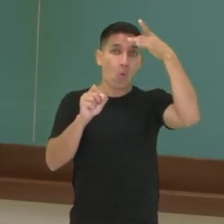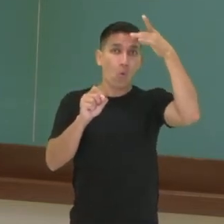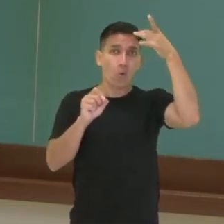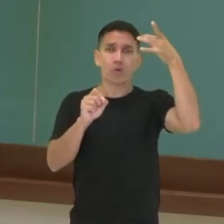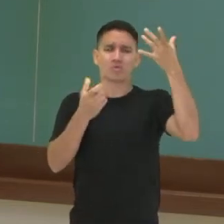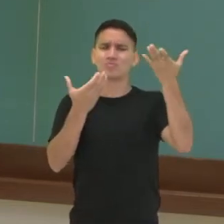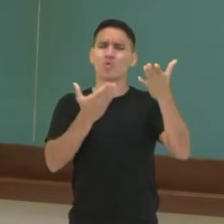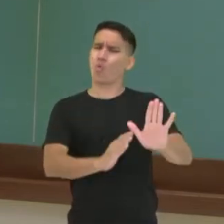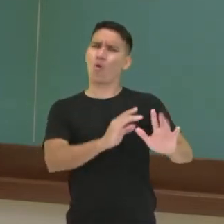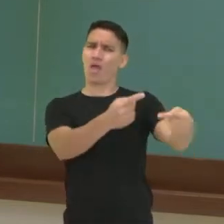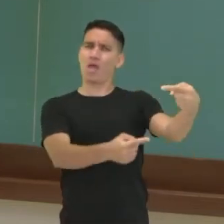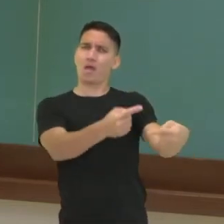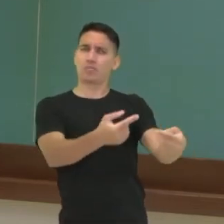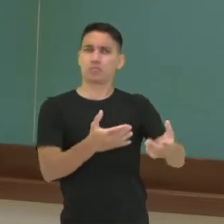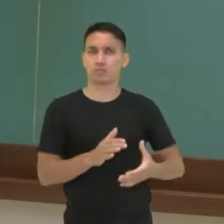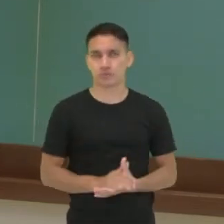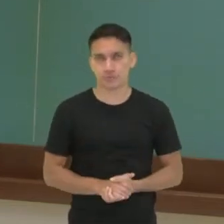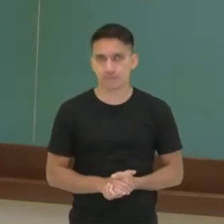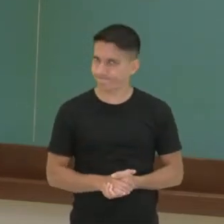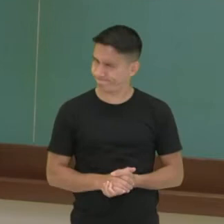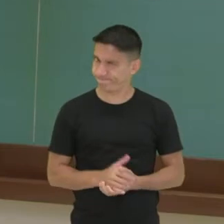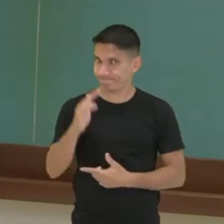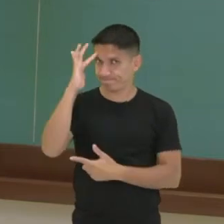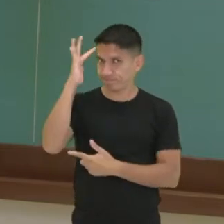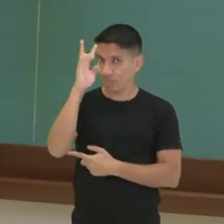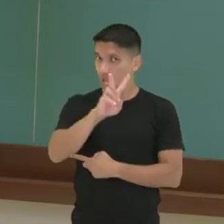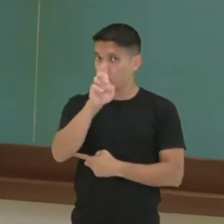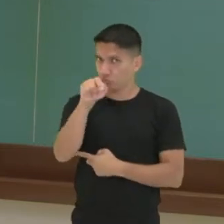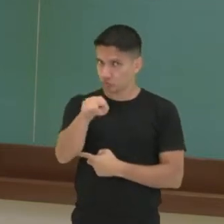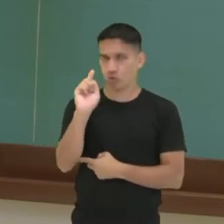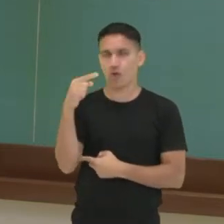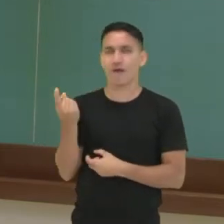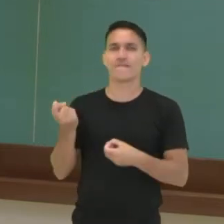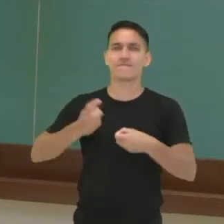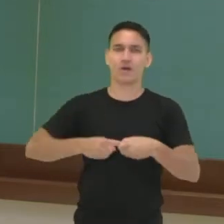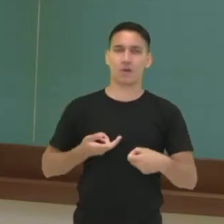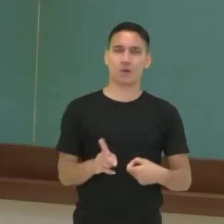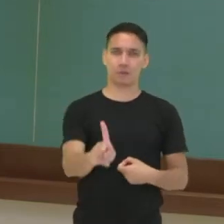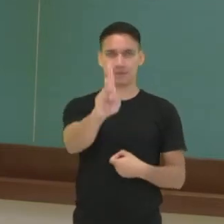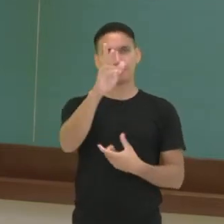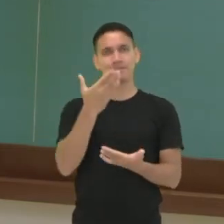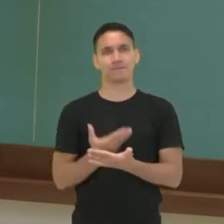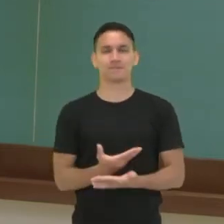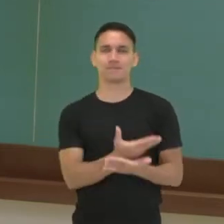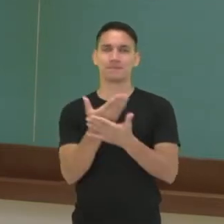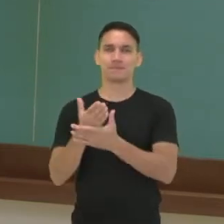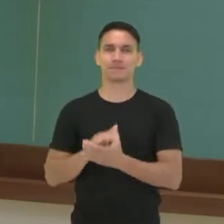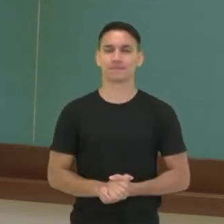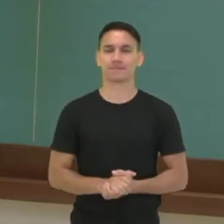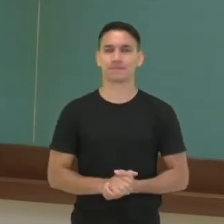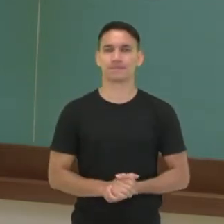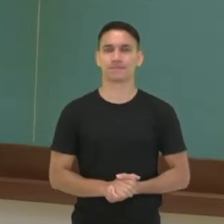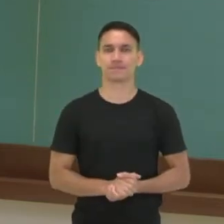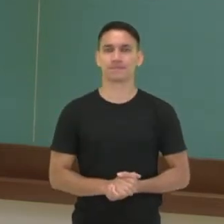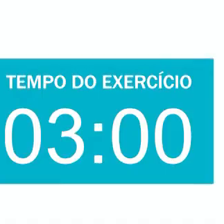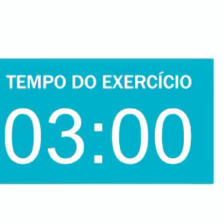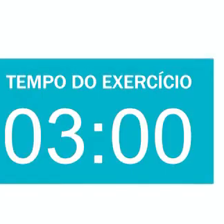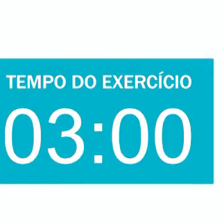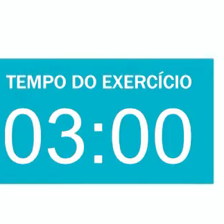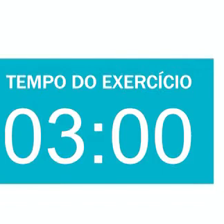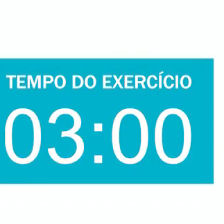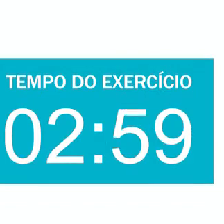não participar da política? Pense sobre isso e a gente já retorna para continuar essa discussão.